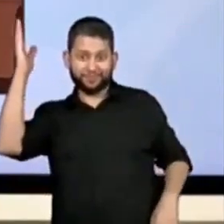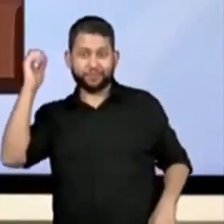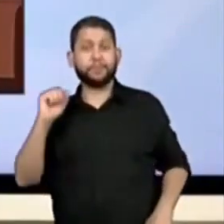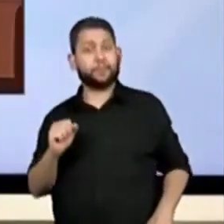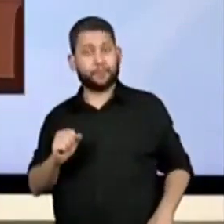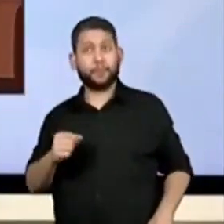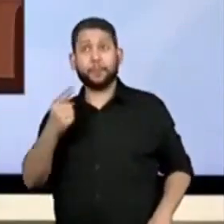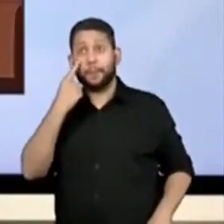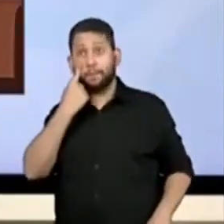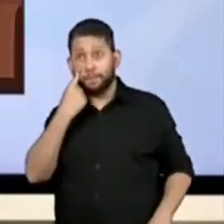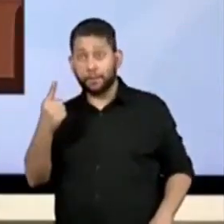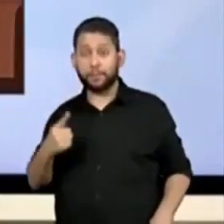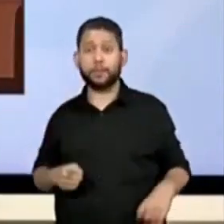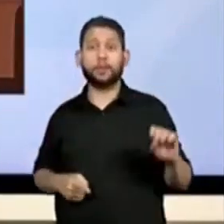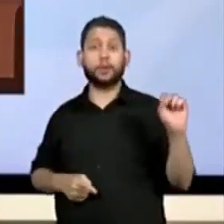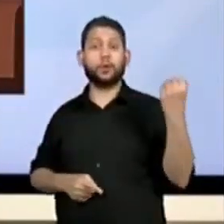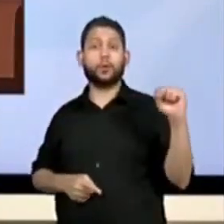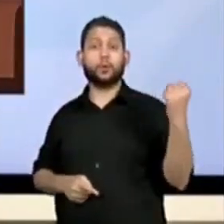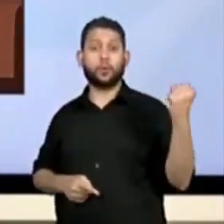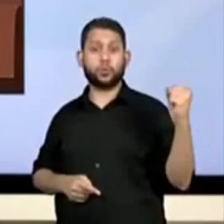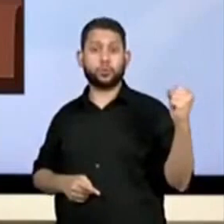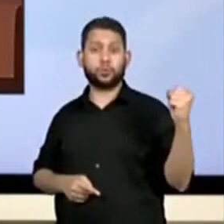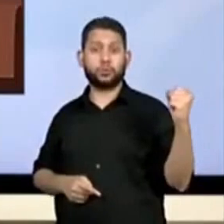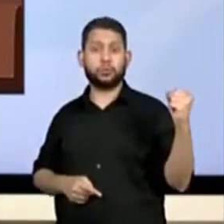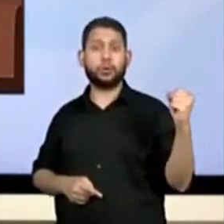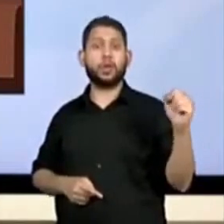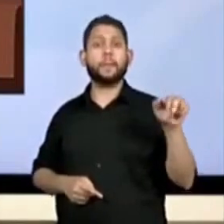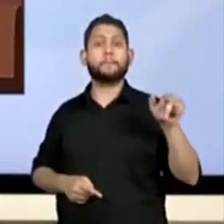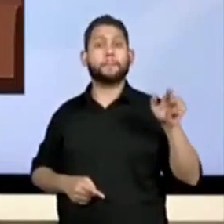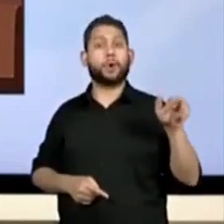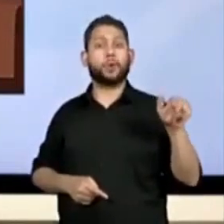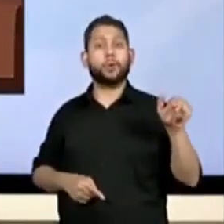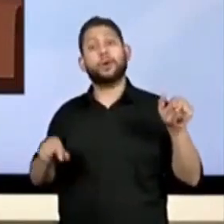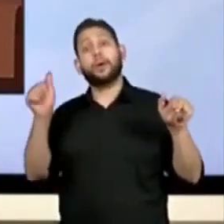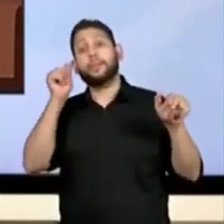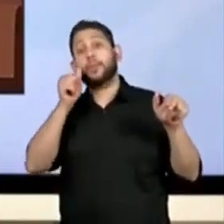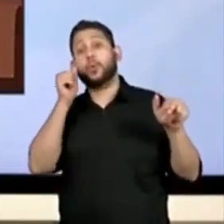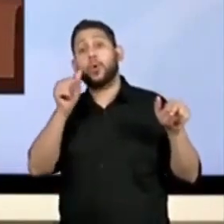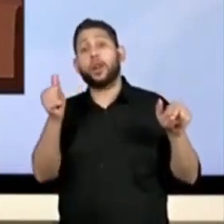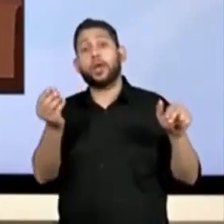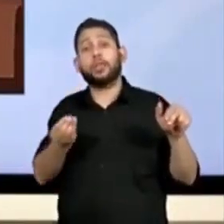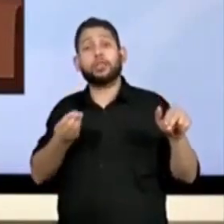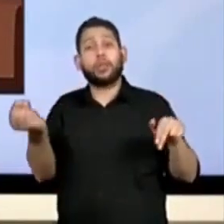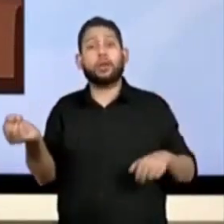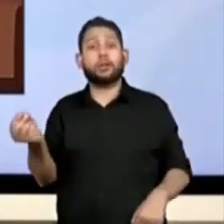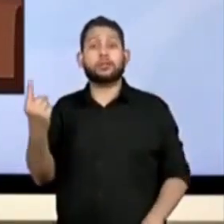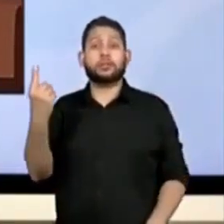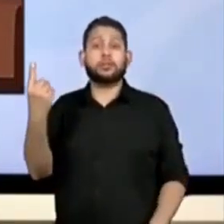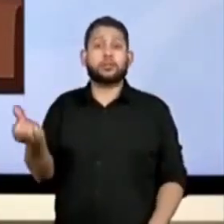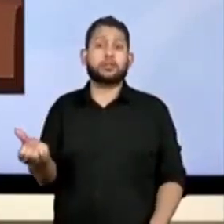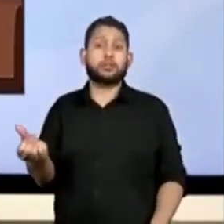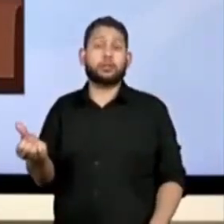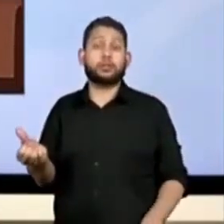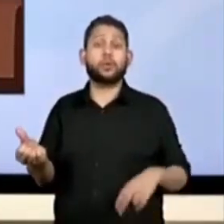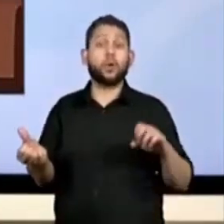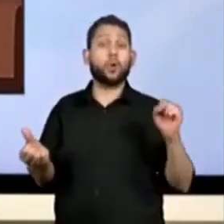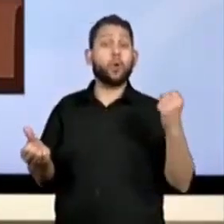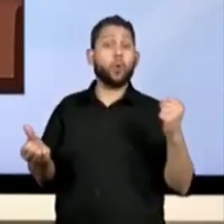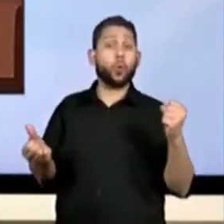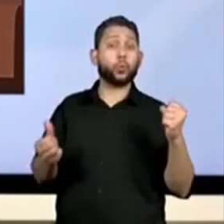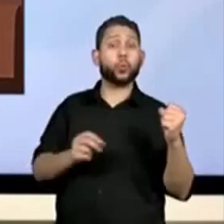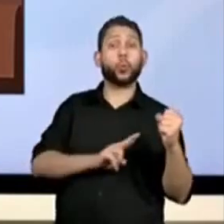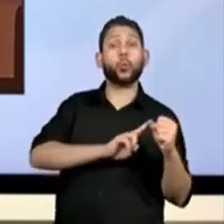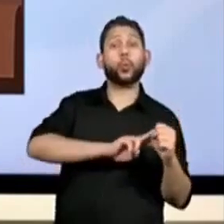consegue aqui ó oito para o irmão e 16 que é o dobro de oito